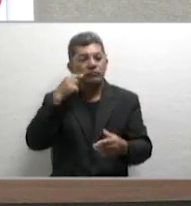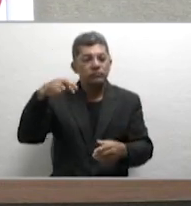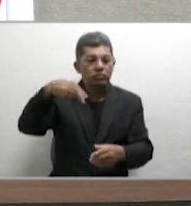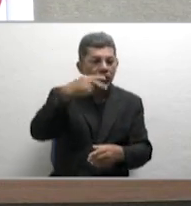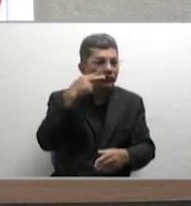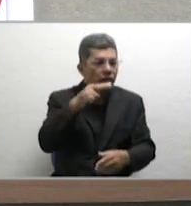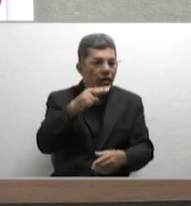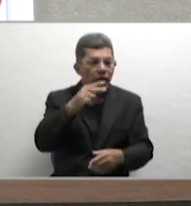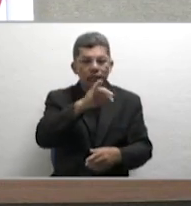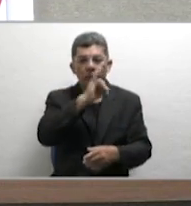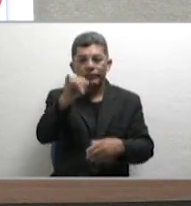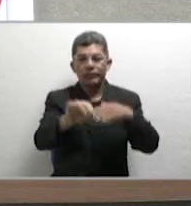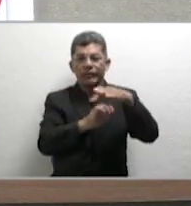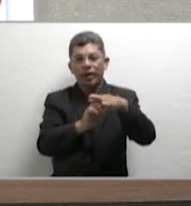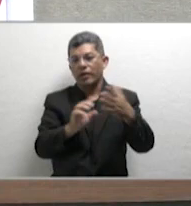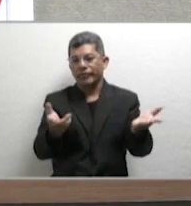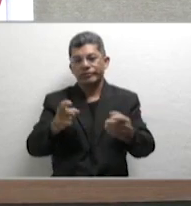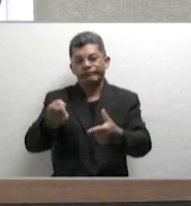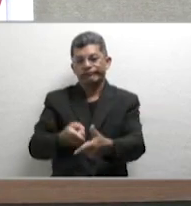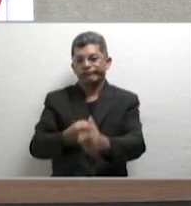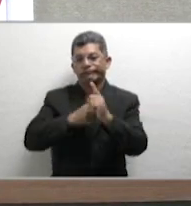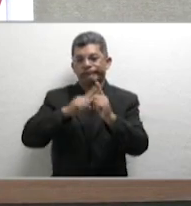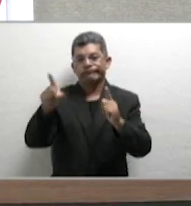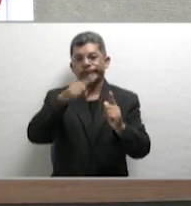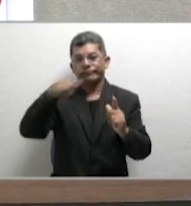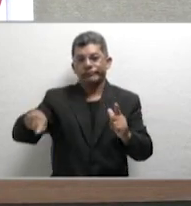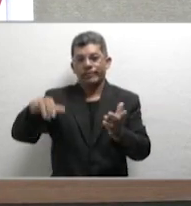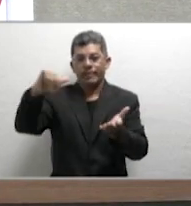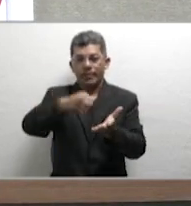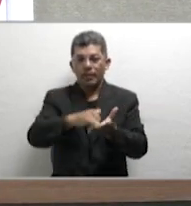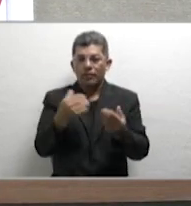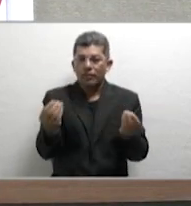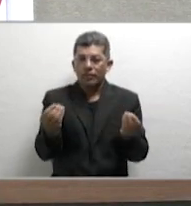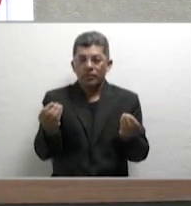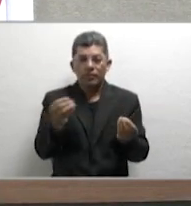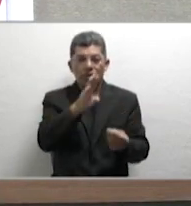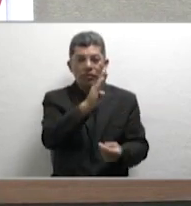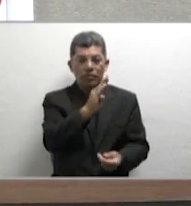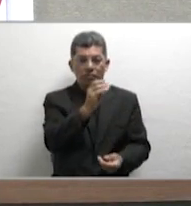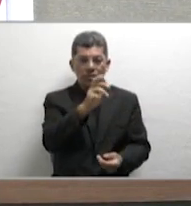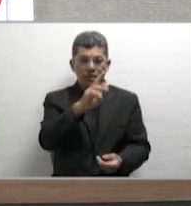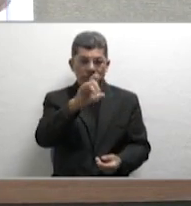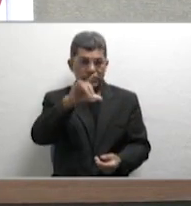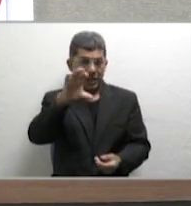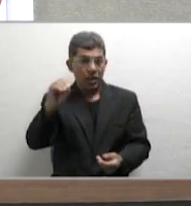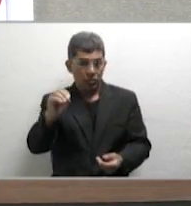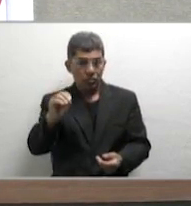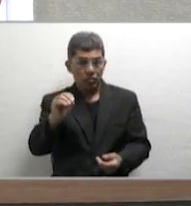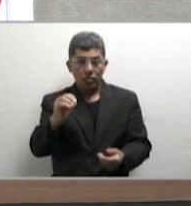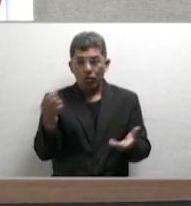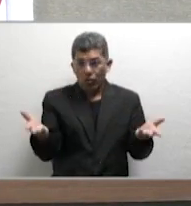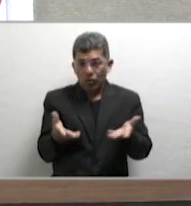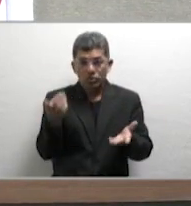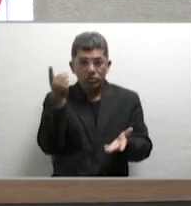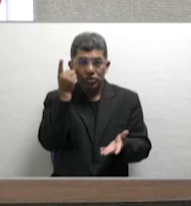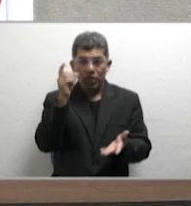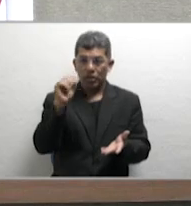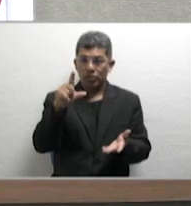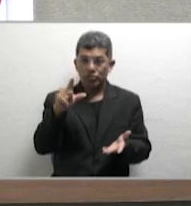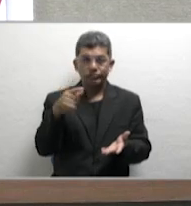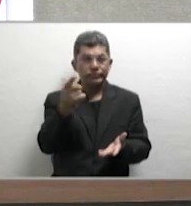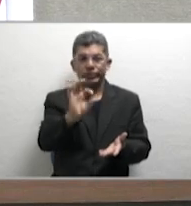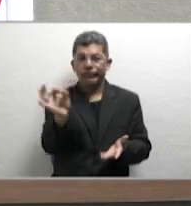foi cancelado. Eu estive em Barcelos no outro final de semana e o prefeito relatou isso. Deputado, olha, hoje seria dia da Azul, não